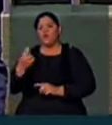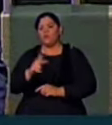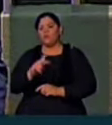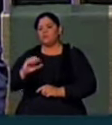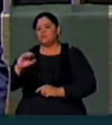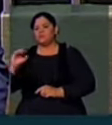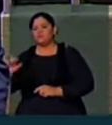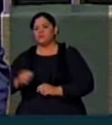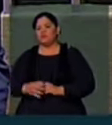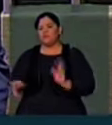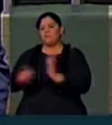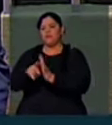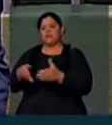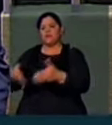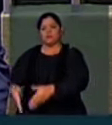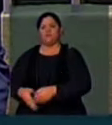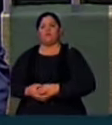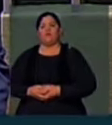PCC, que integrou